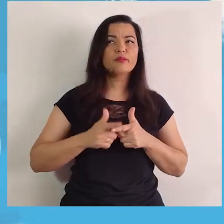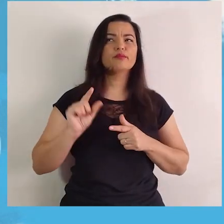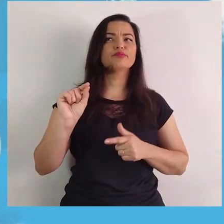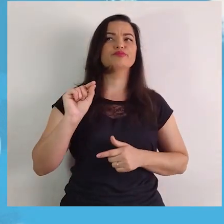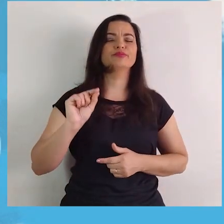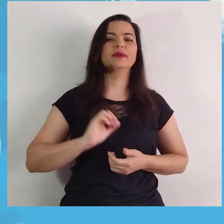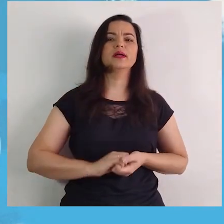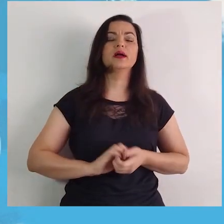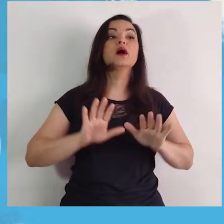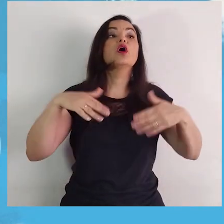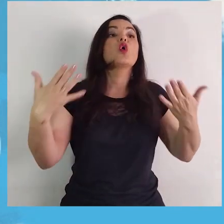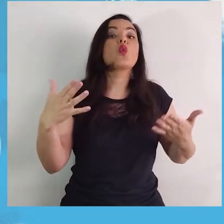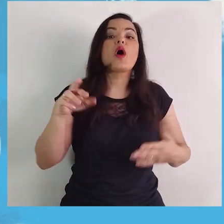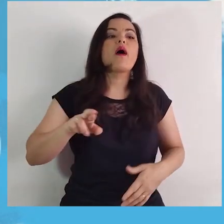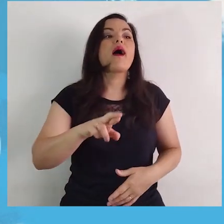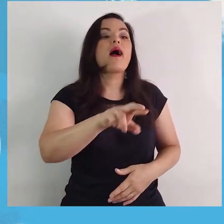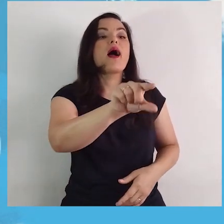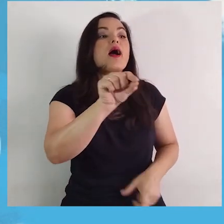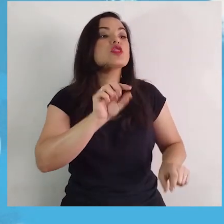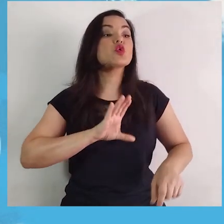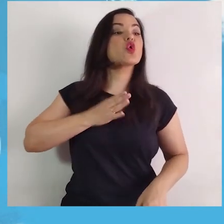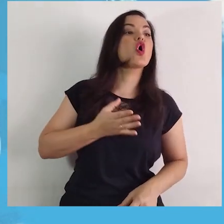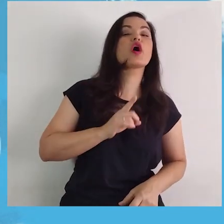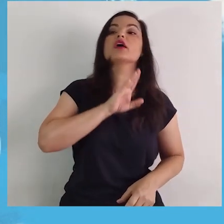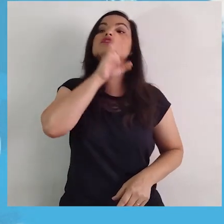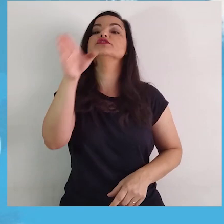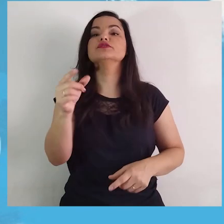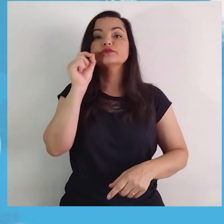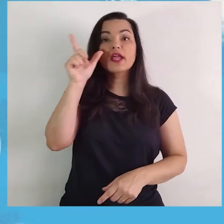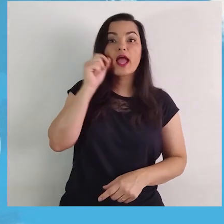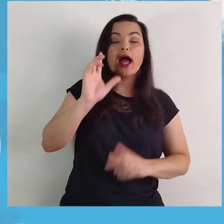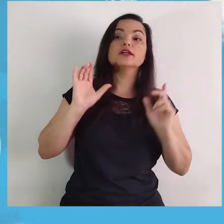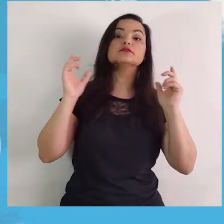coisa. Quem vai pendurar a sineta no pescoço do gato?